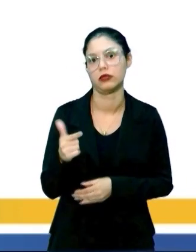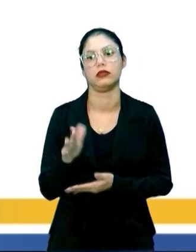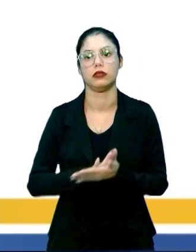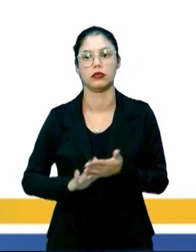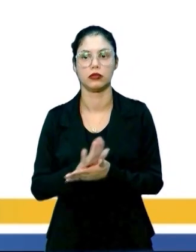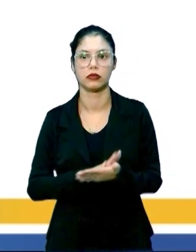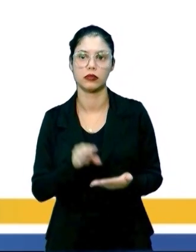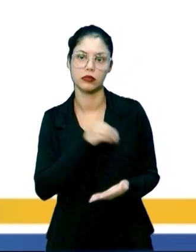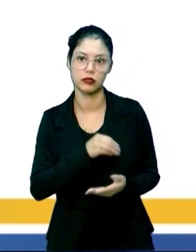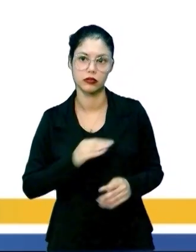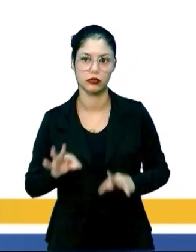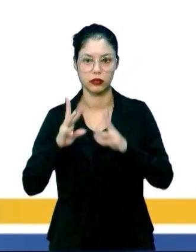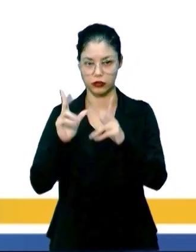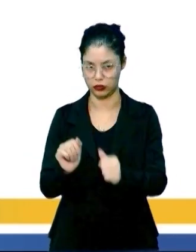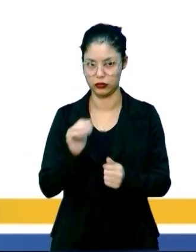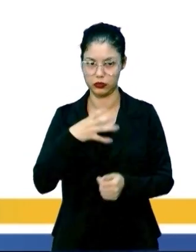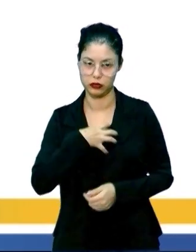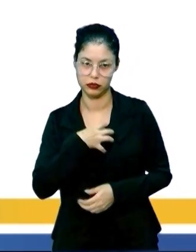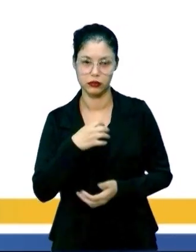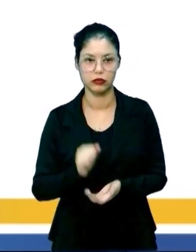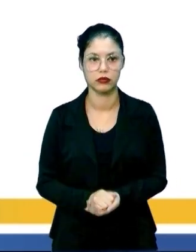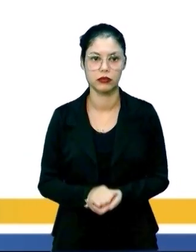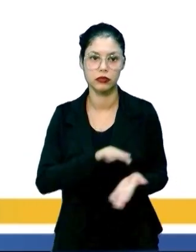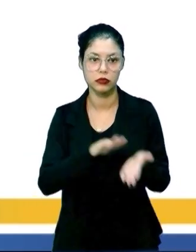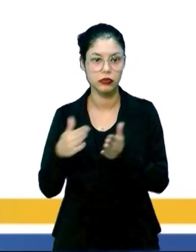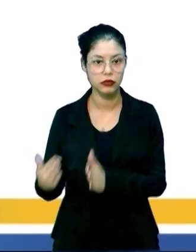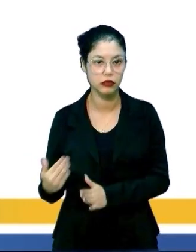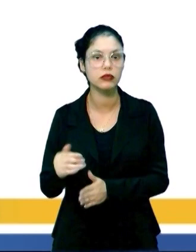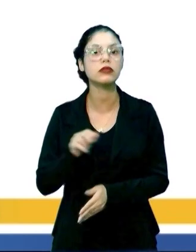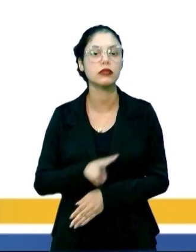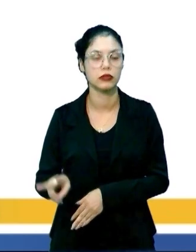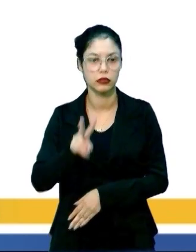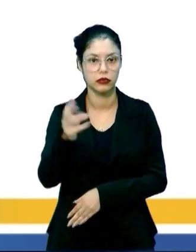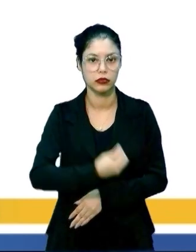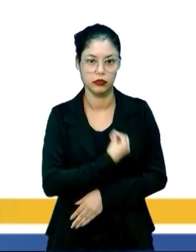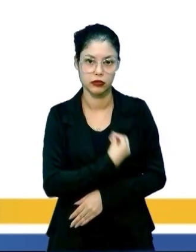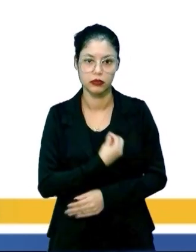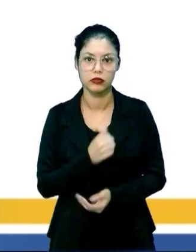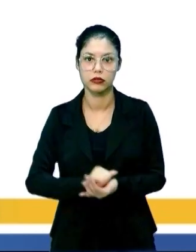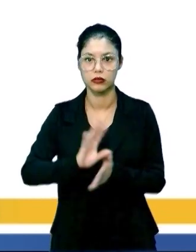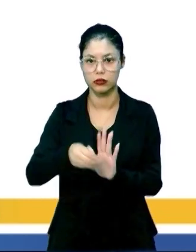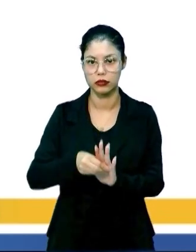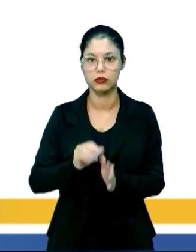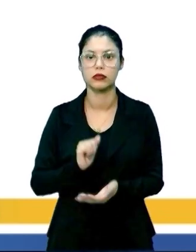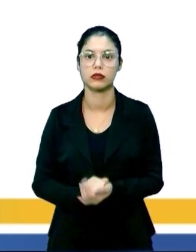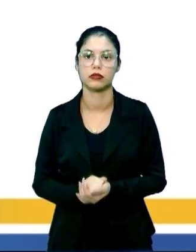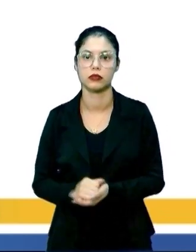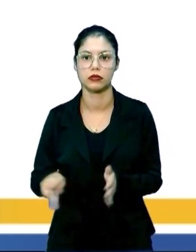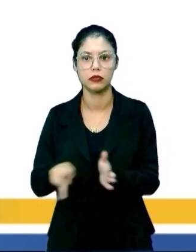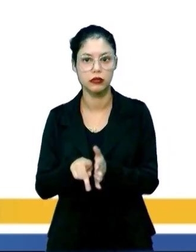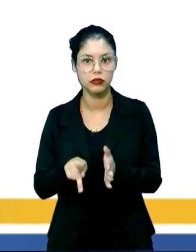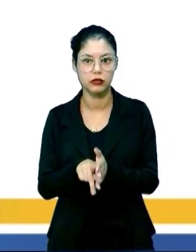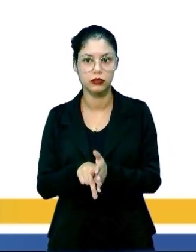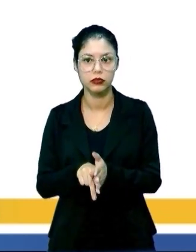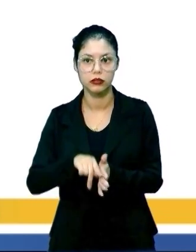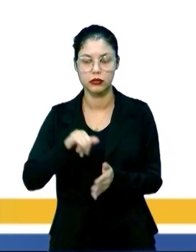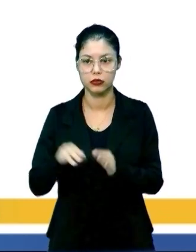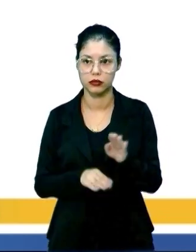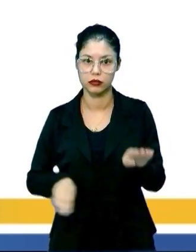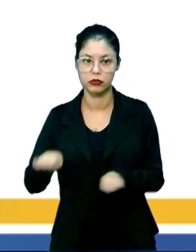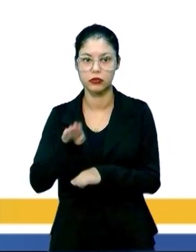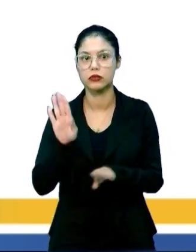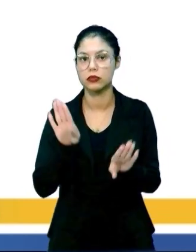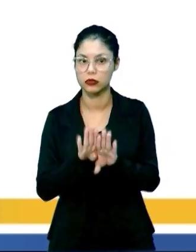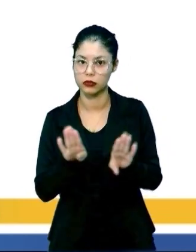não haver o reembolso total no momento. Partindo de um valor presente, se aplica uma taxa de juros que leva em